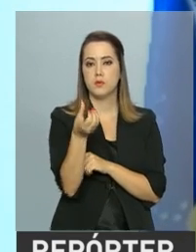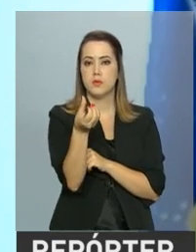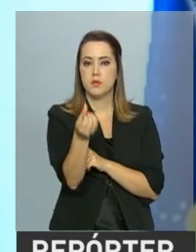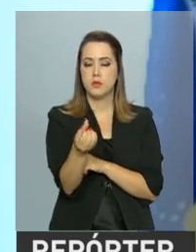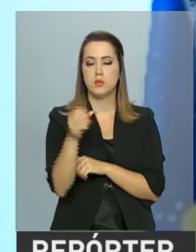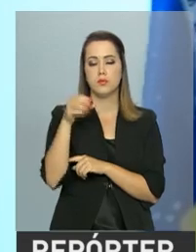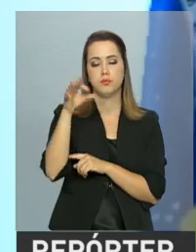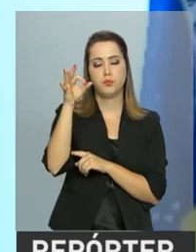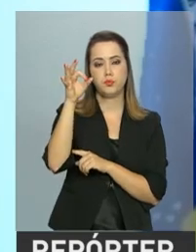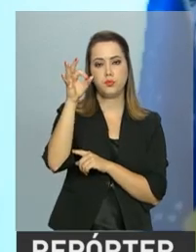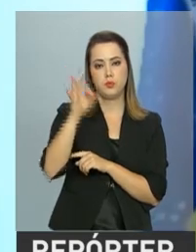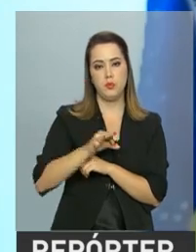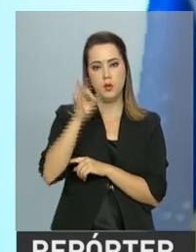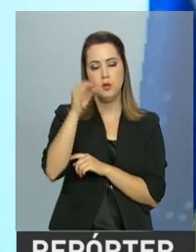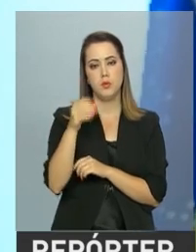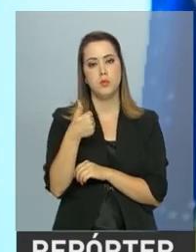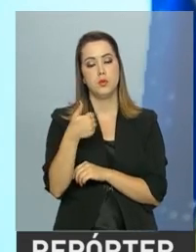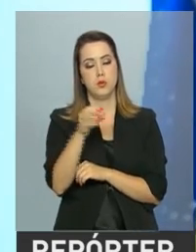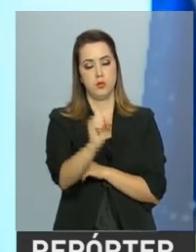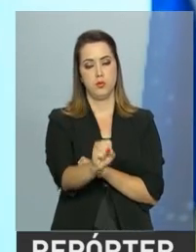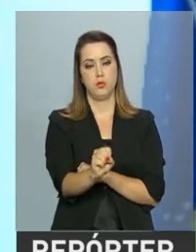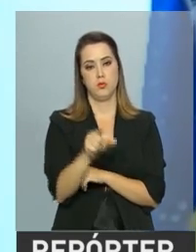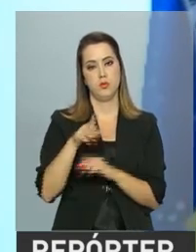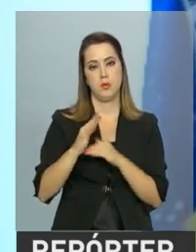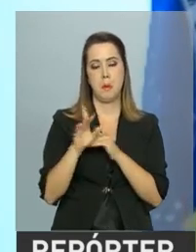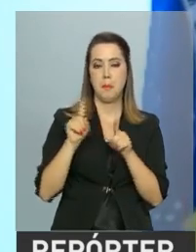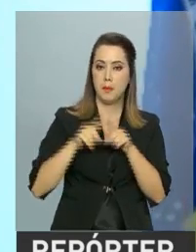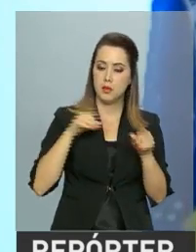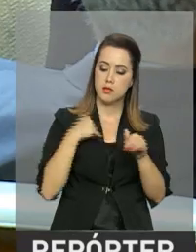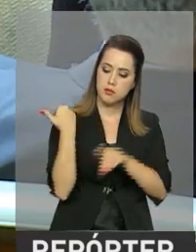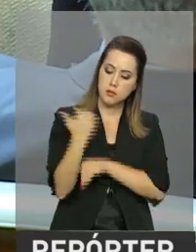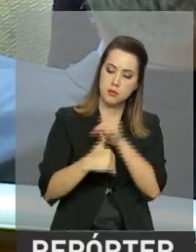2,5% em 2018, mas uma tendência de